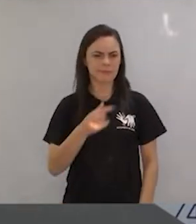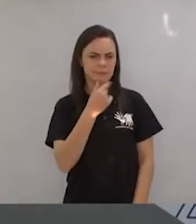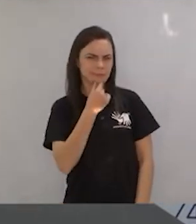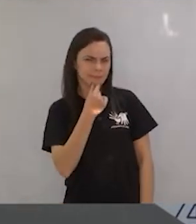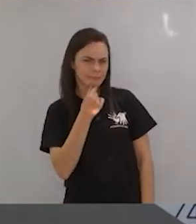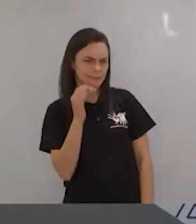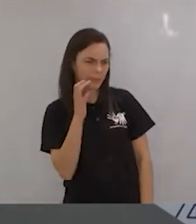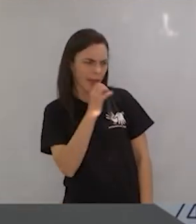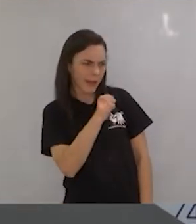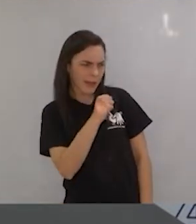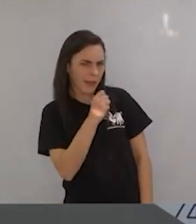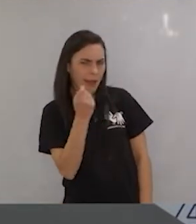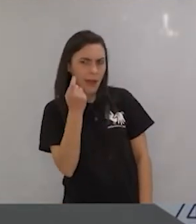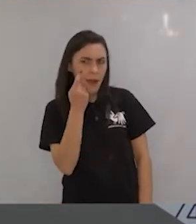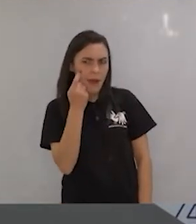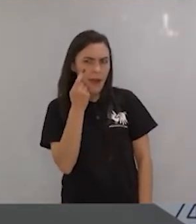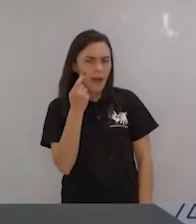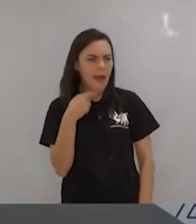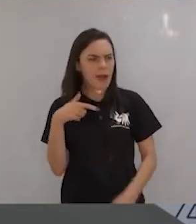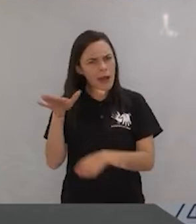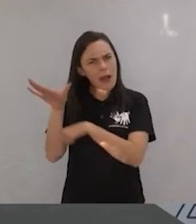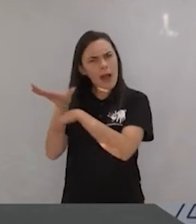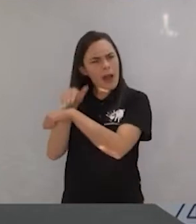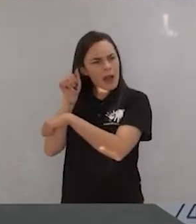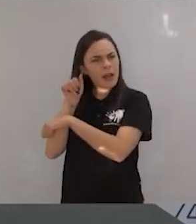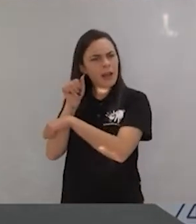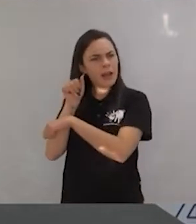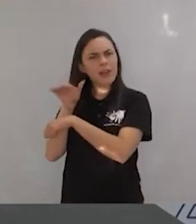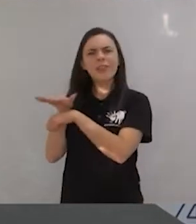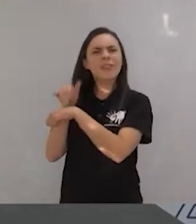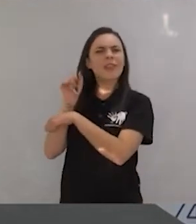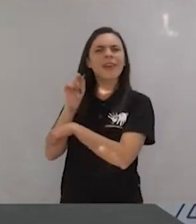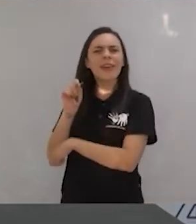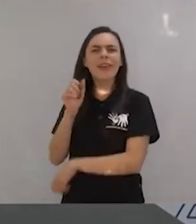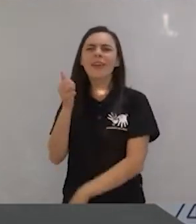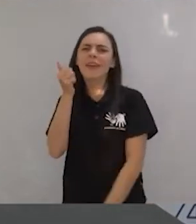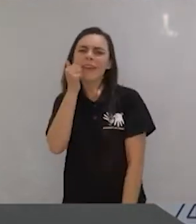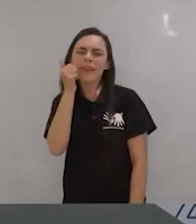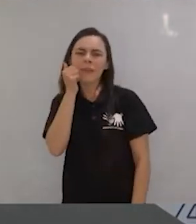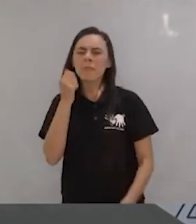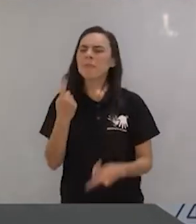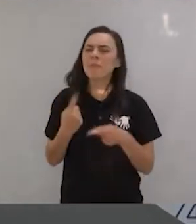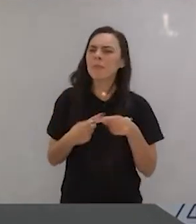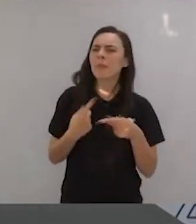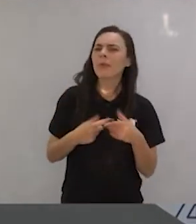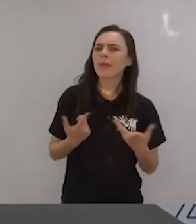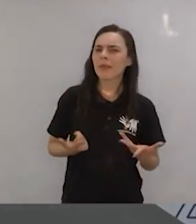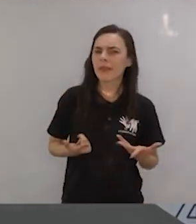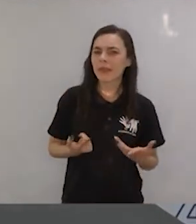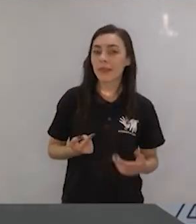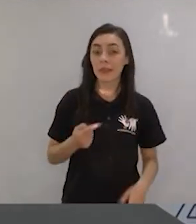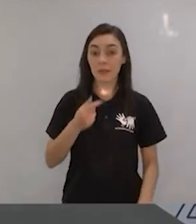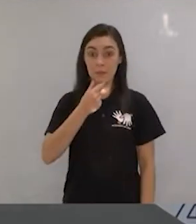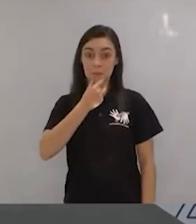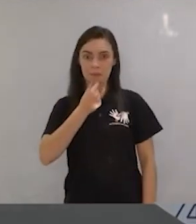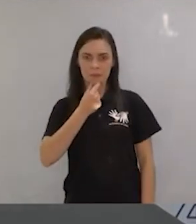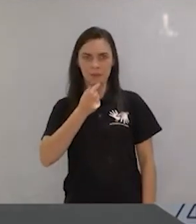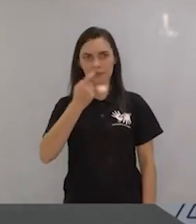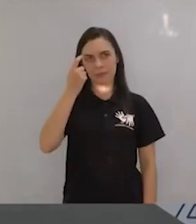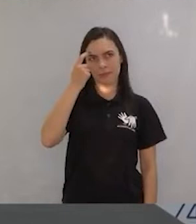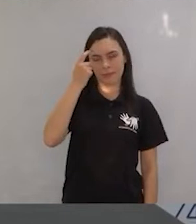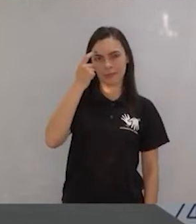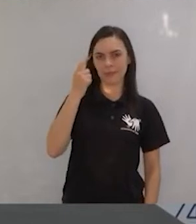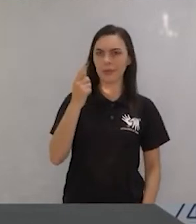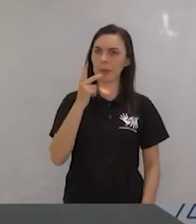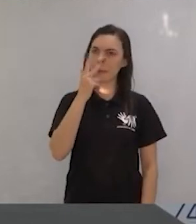muito rápido e muito prestativo, falou que ele ia chamar alguém. Quem que era? A mãe. E por quê? Porque para ele, e